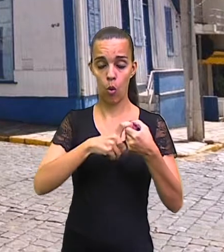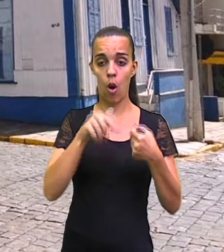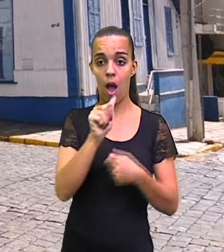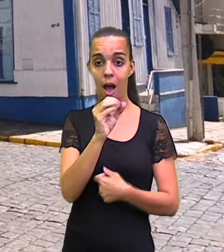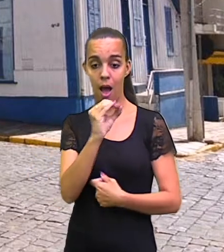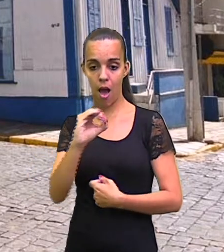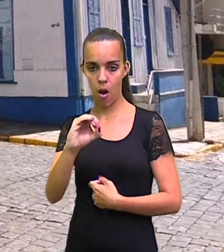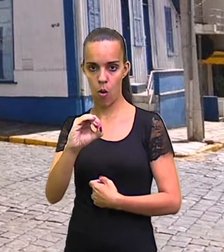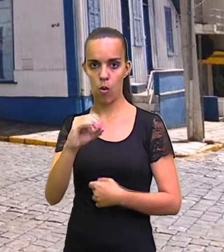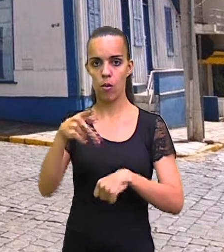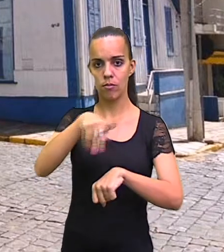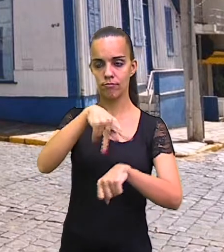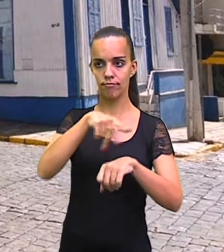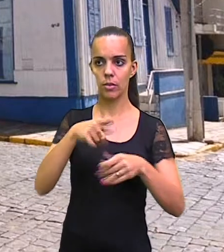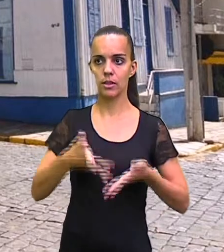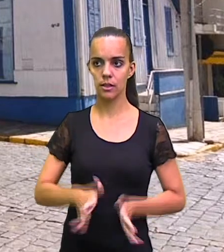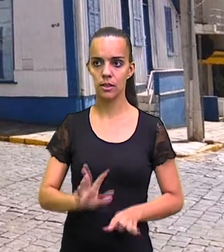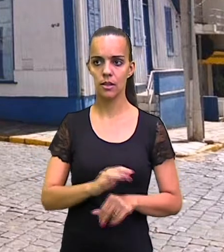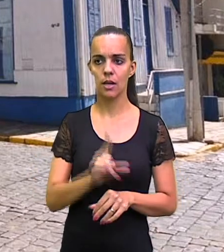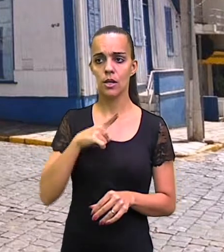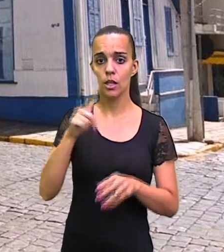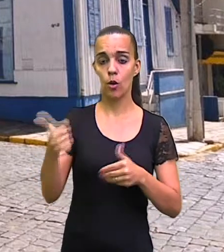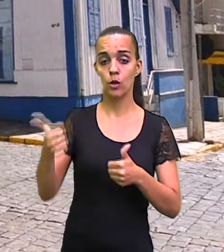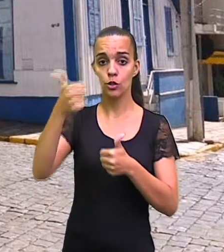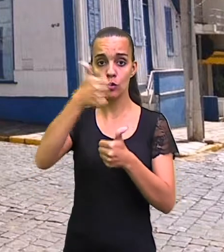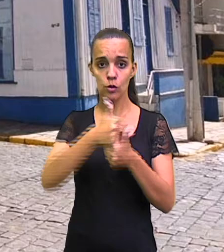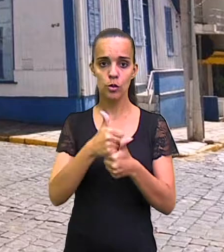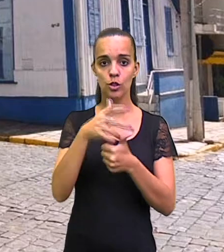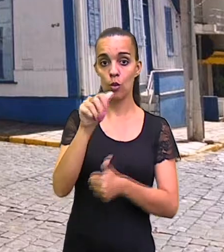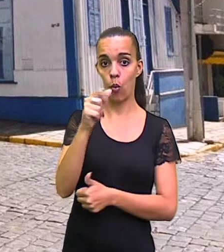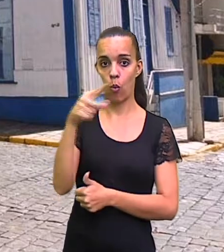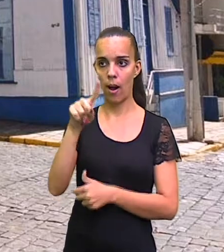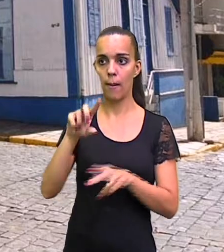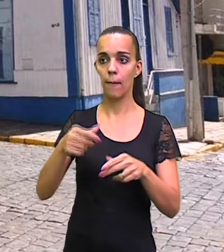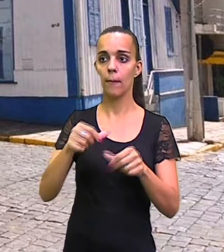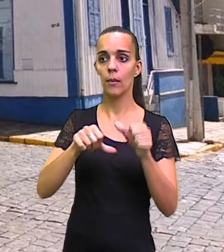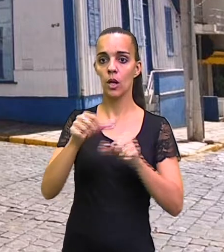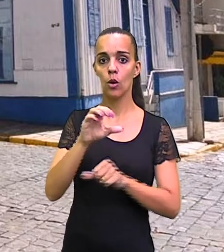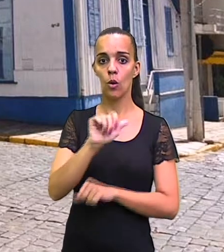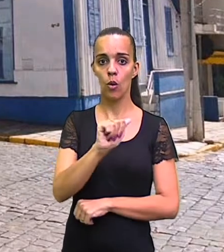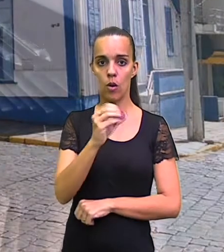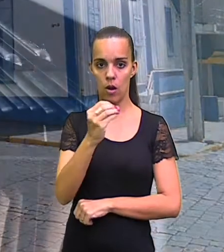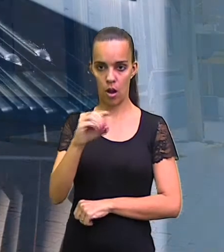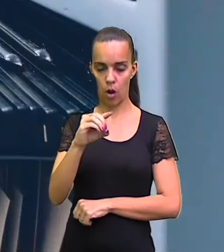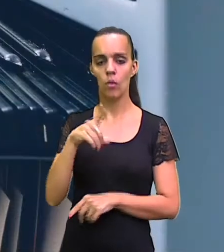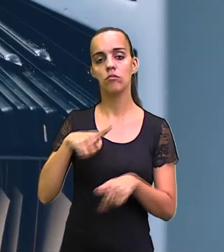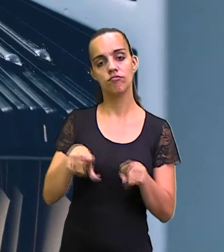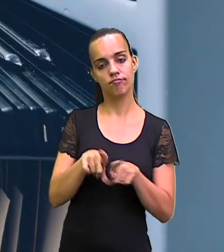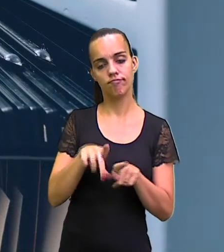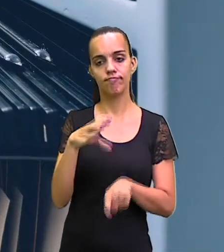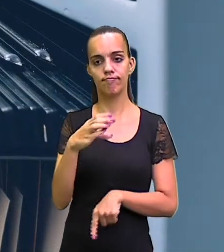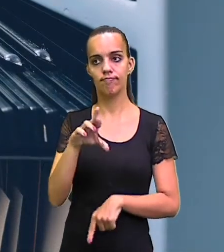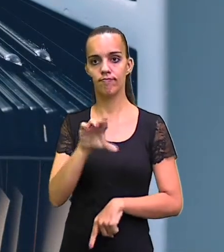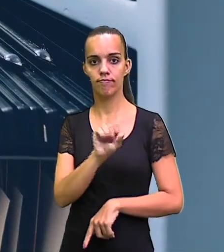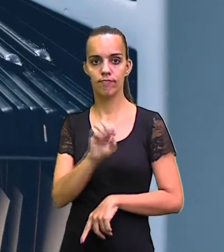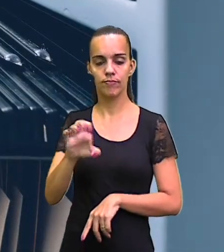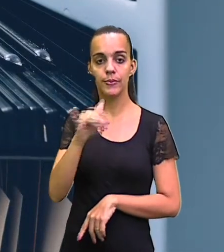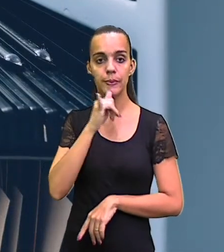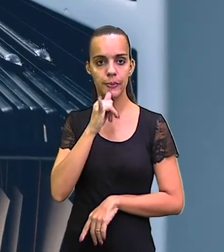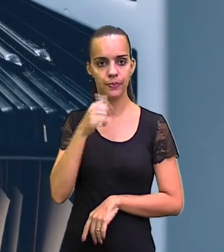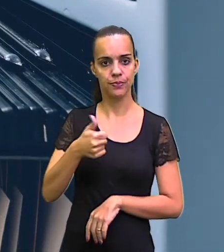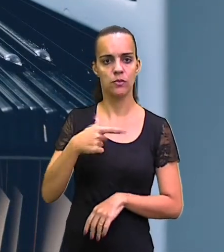Aqui conseguimos substituir o A pelo ao. Então, tem crase. Mais um exemplo.